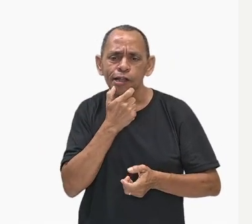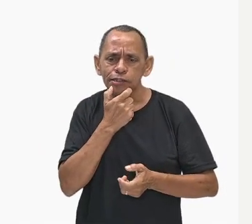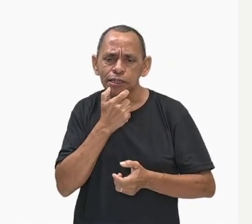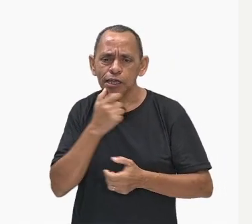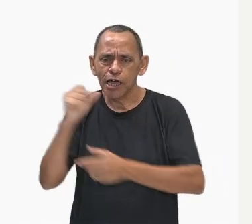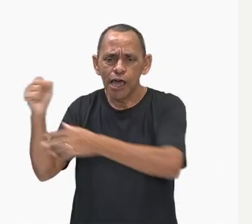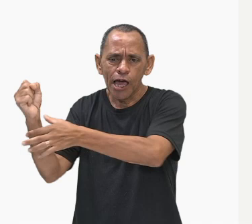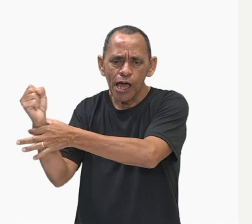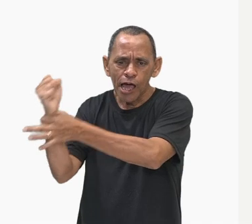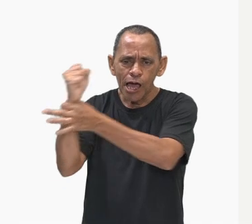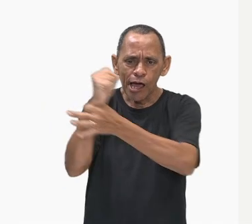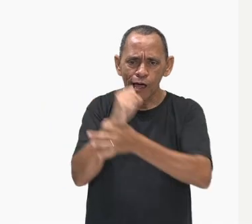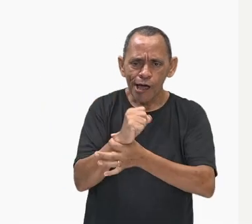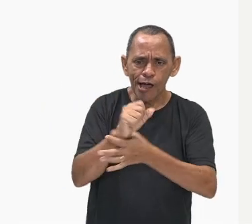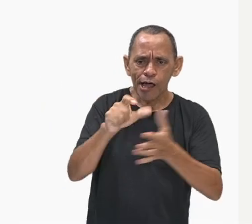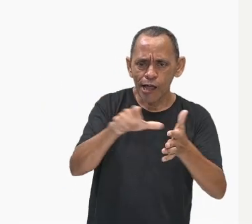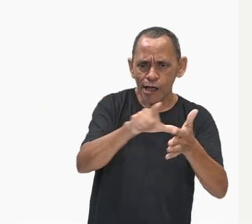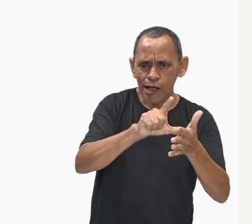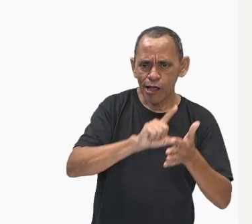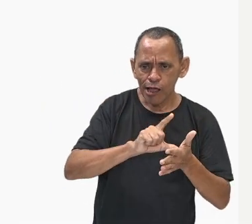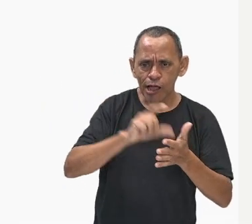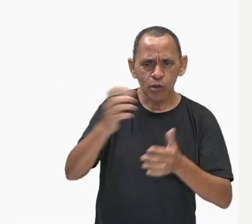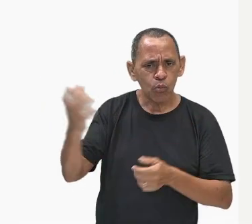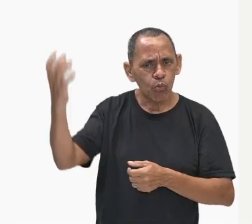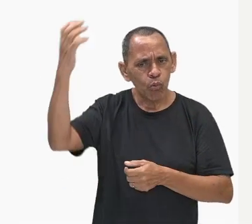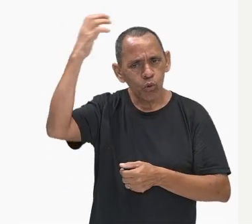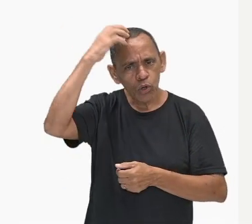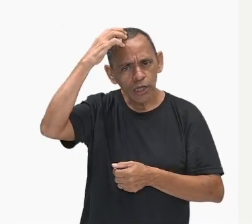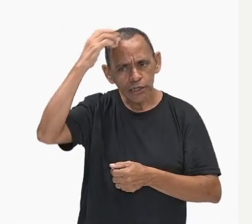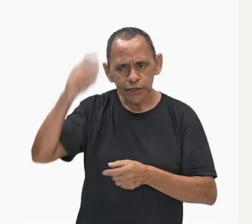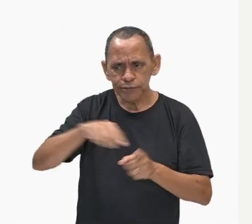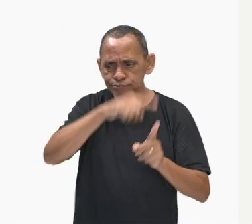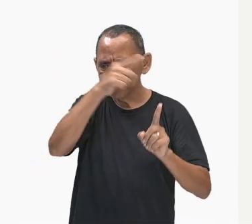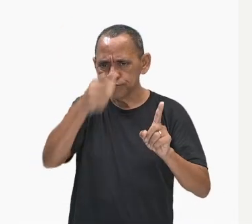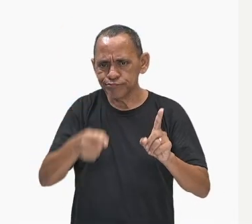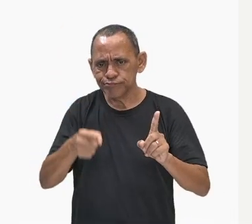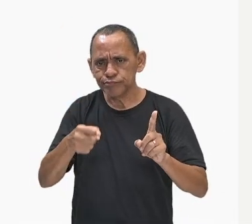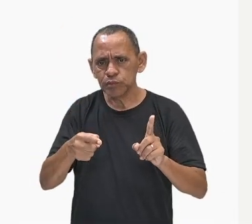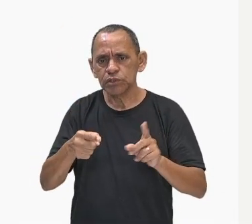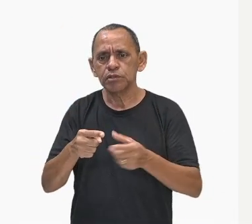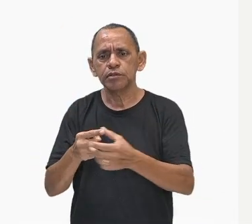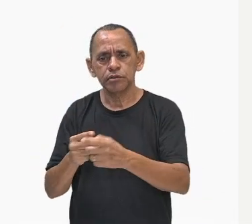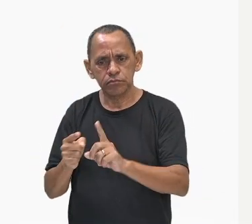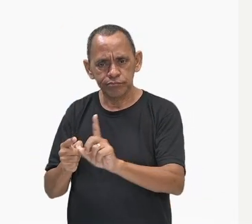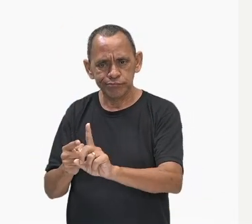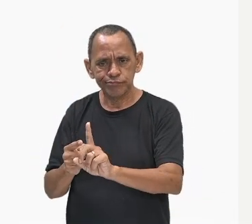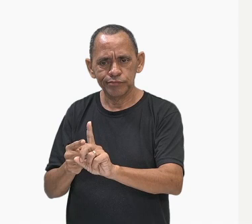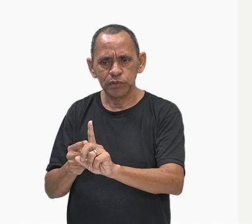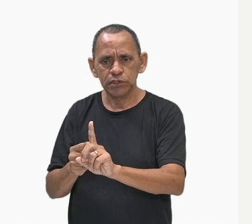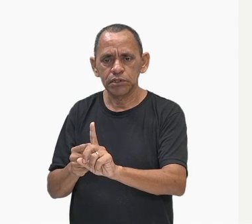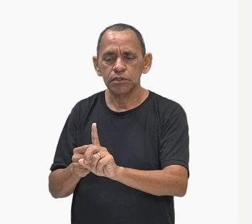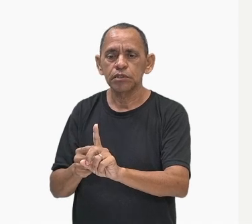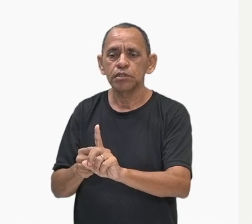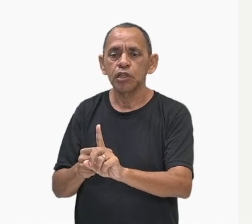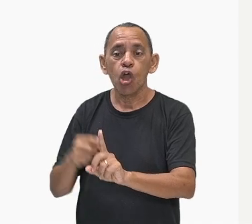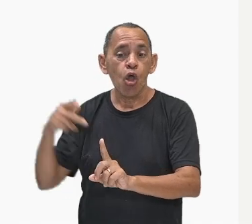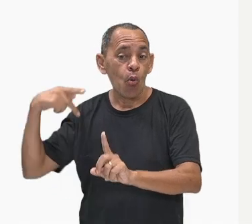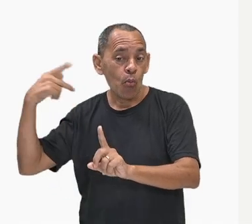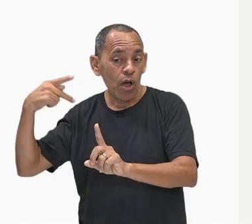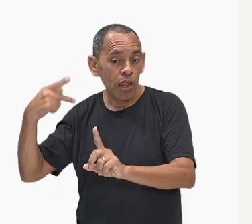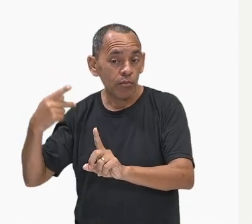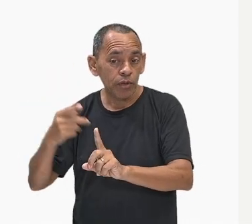uma monarquia parlamentar. O que o texto fala para a gente é o seguinte: o parlamento reagiu às ações de Jaime